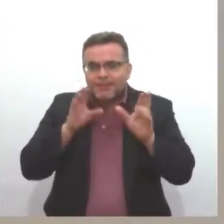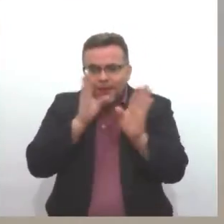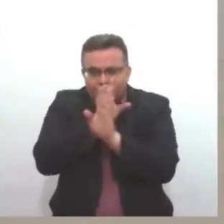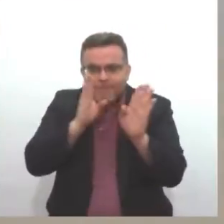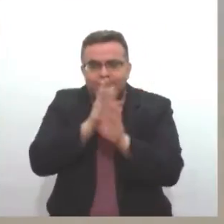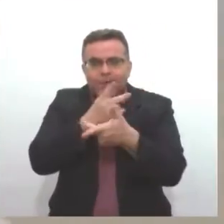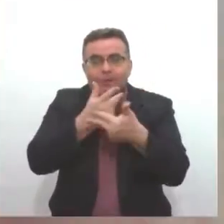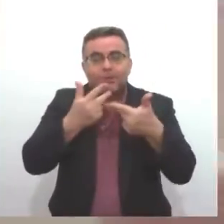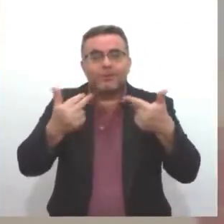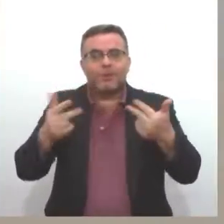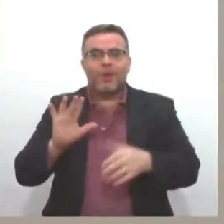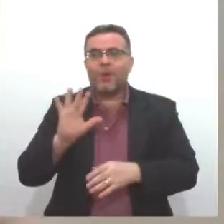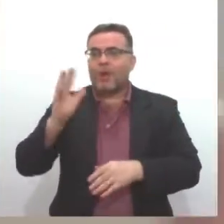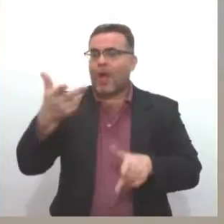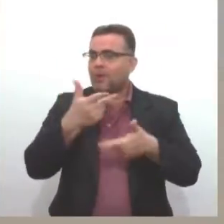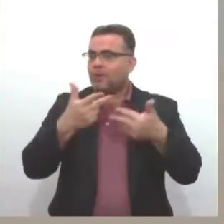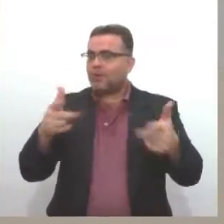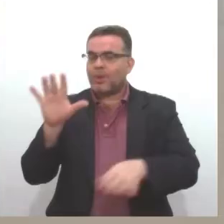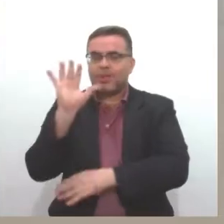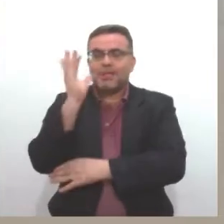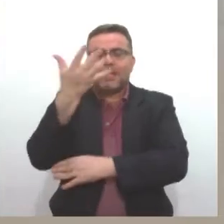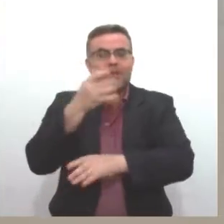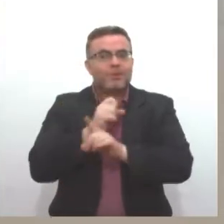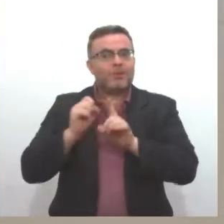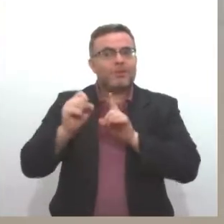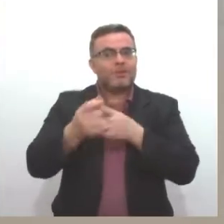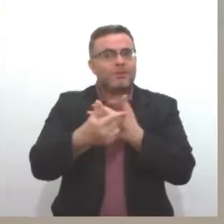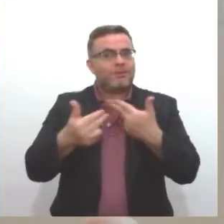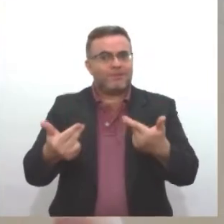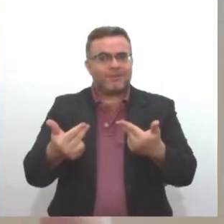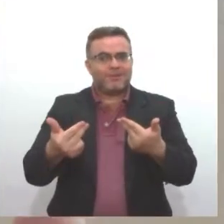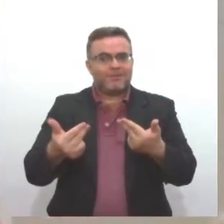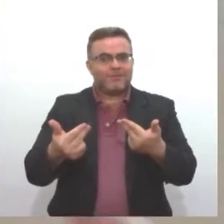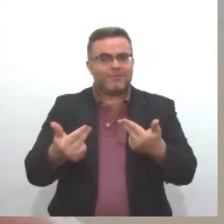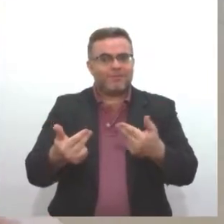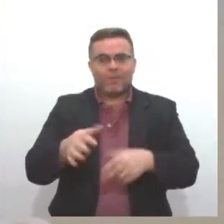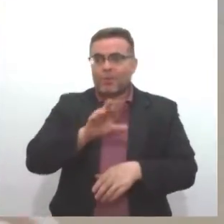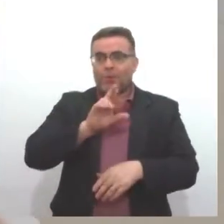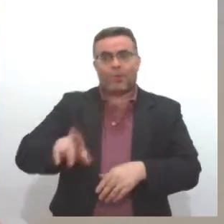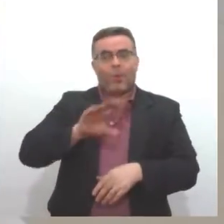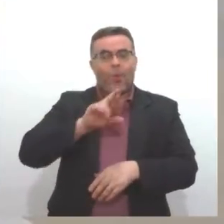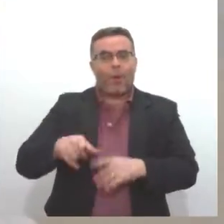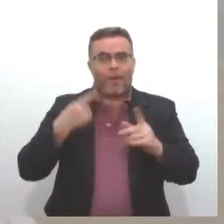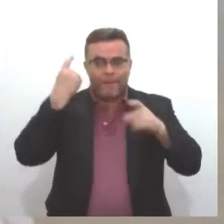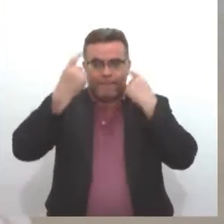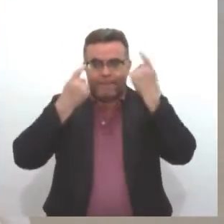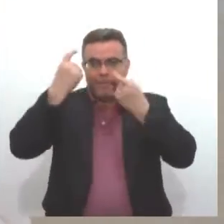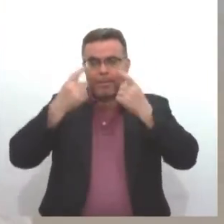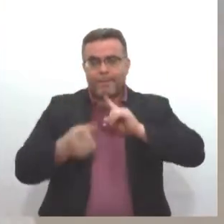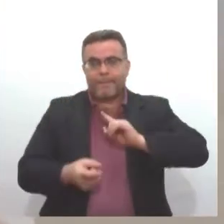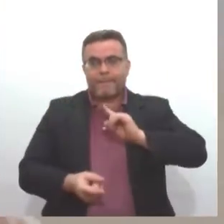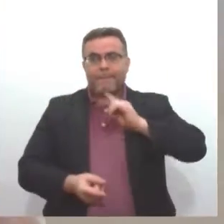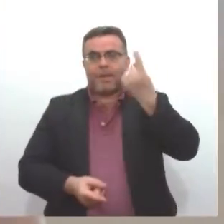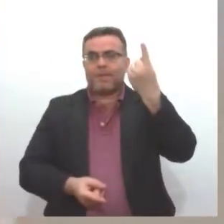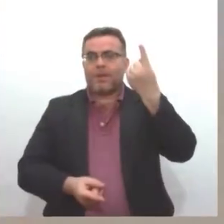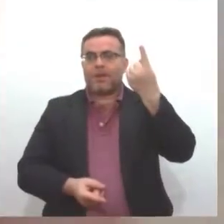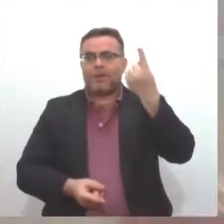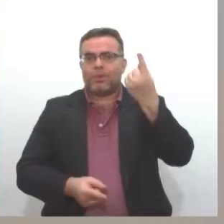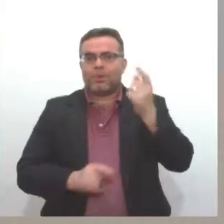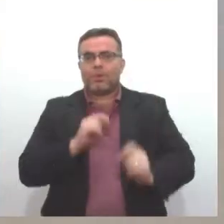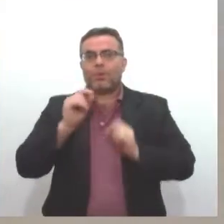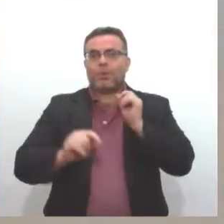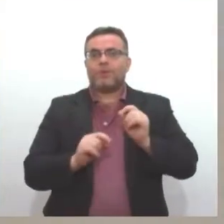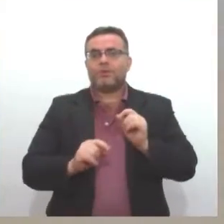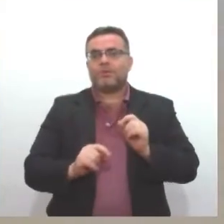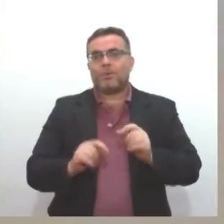o que são os fenômenos naturais, sociais. Ela não está preocupada em primeira mão em responder o que a